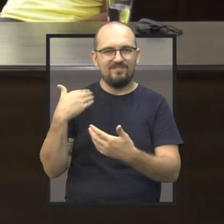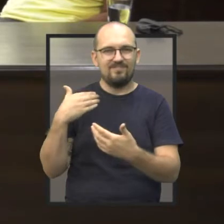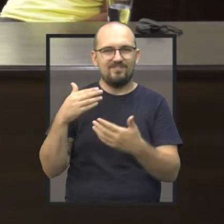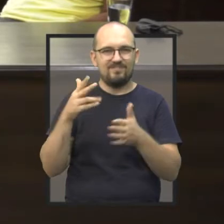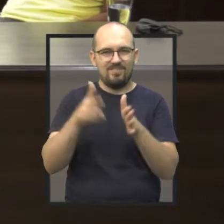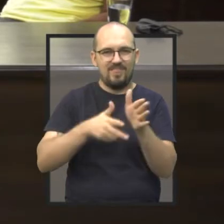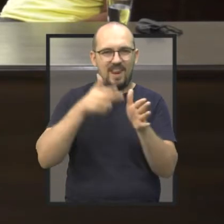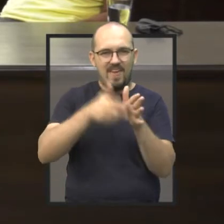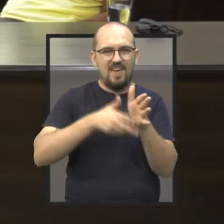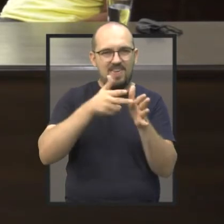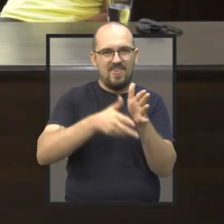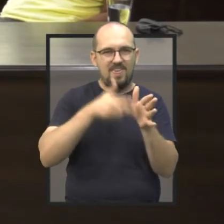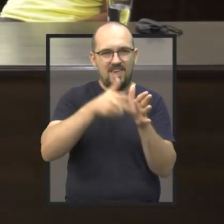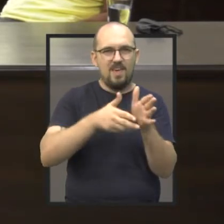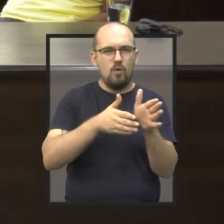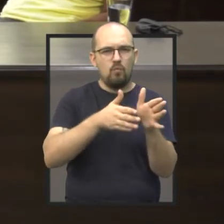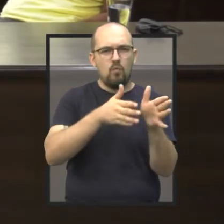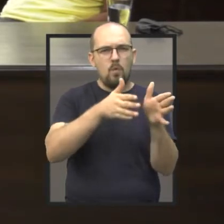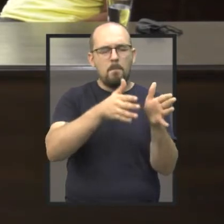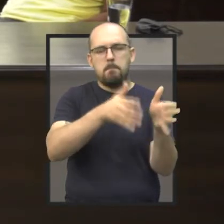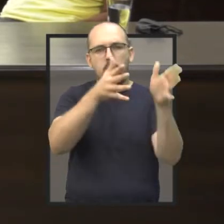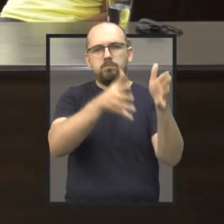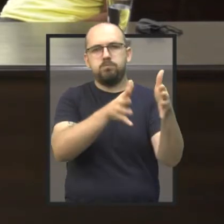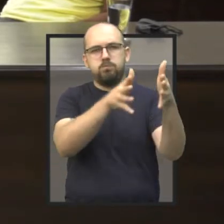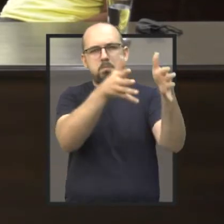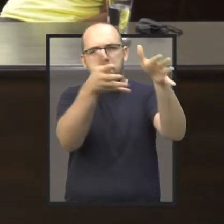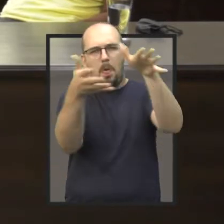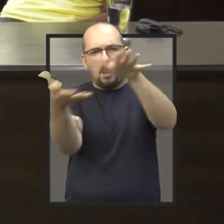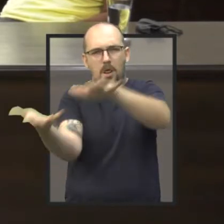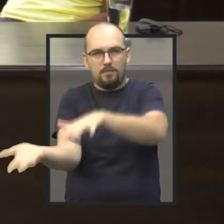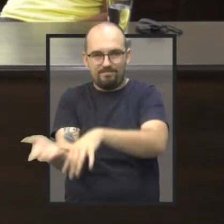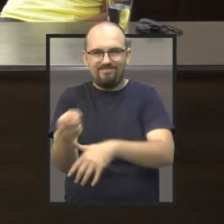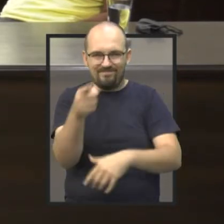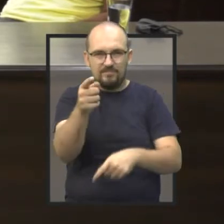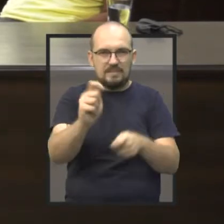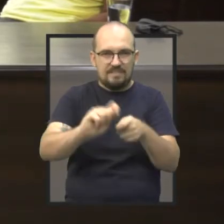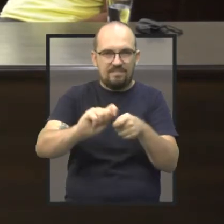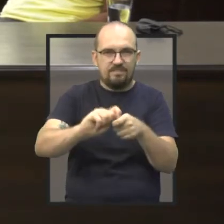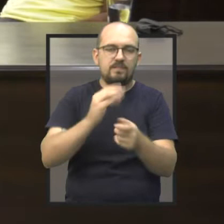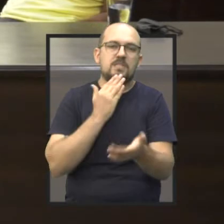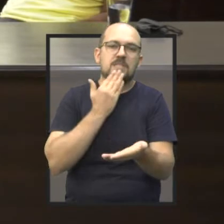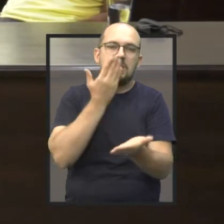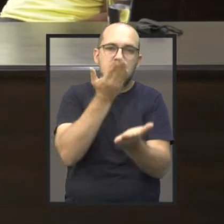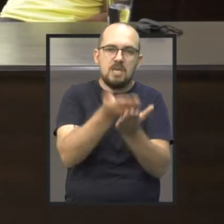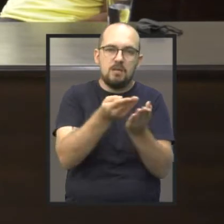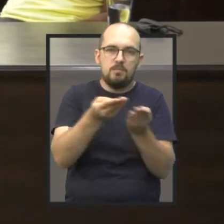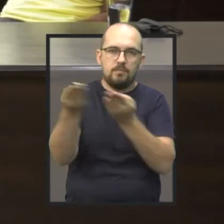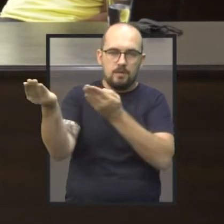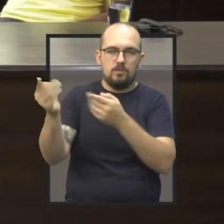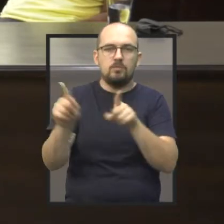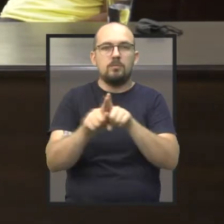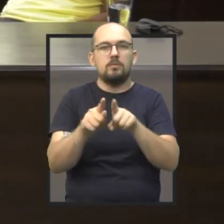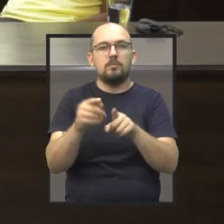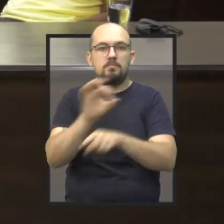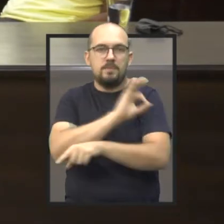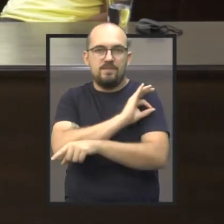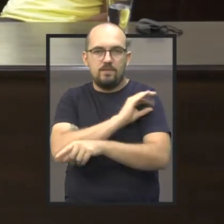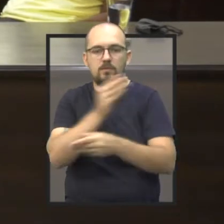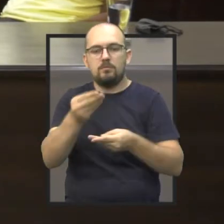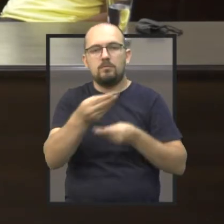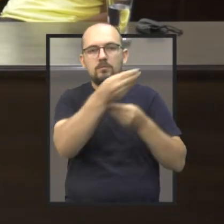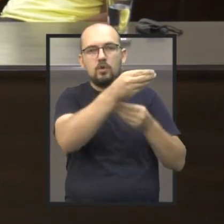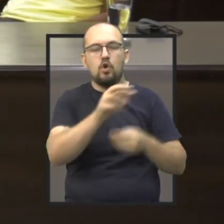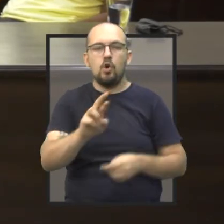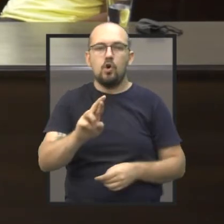né, um descarrilamento de trem ali na linha Fé. O senhor fez um requerimento pedindo ao prefeito e principalmente à Rumo Logística que faça